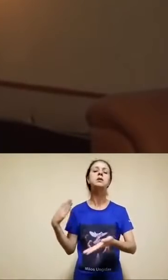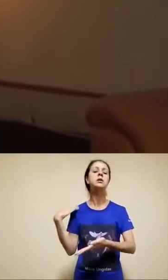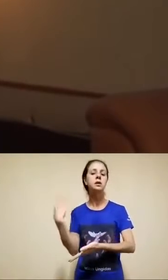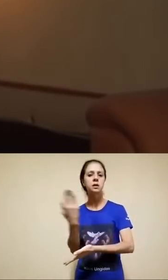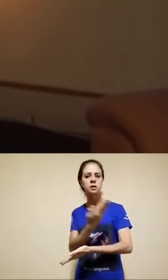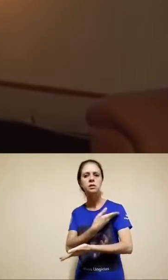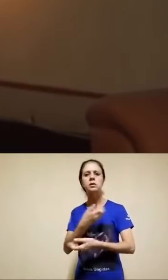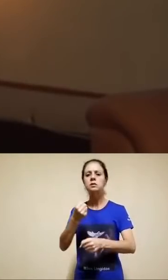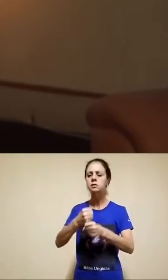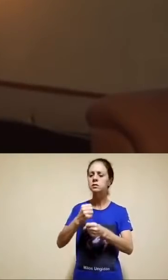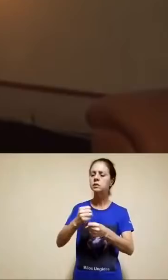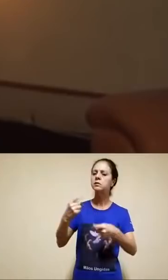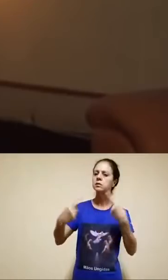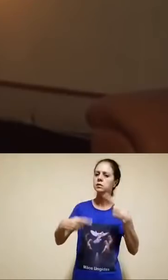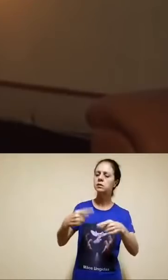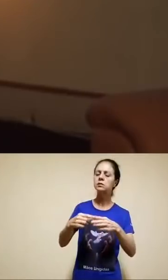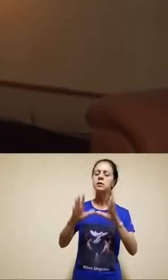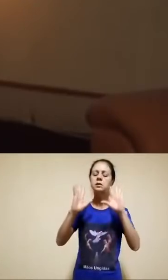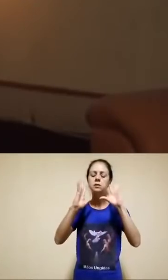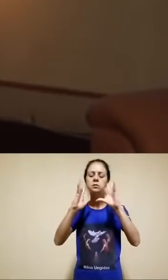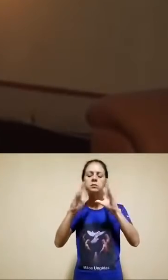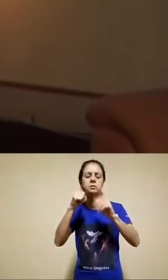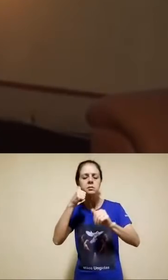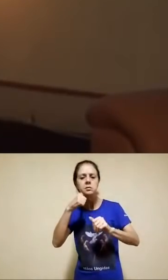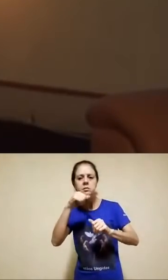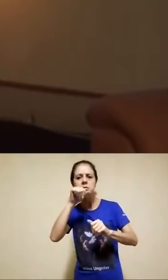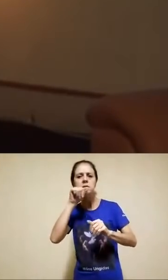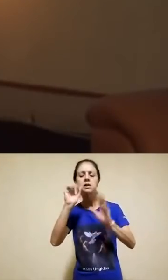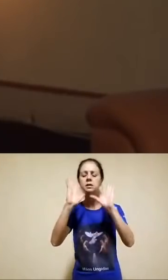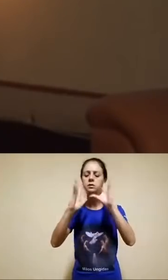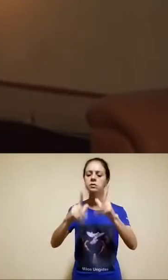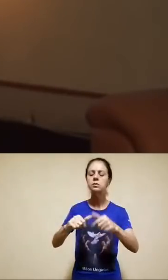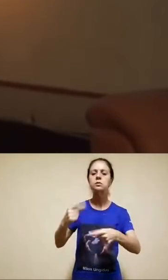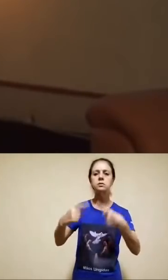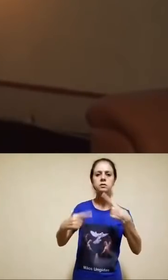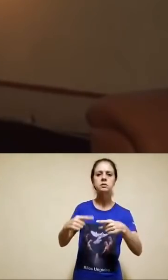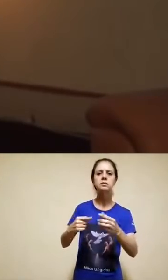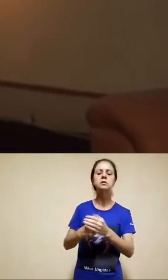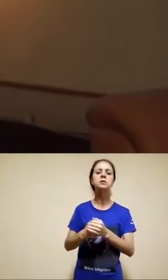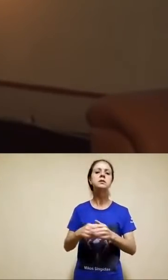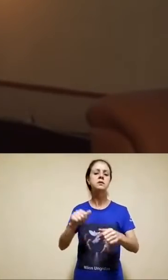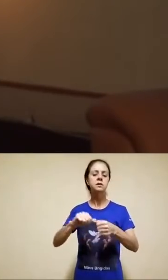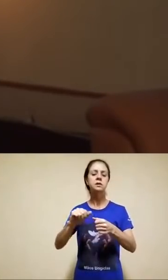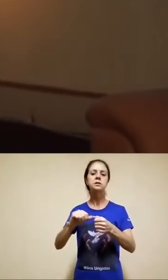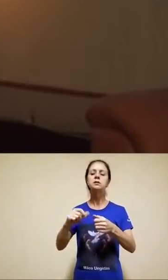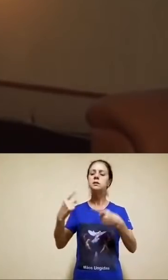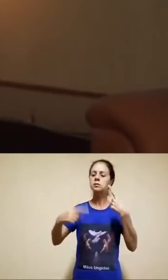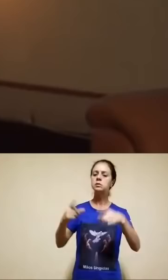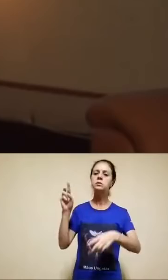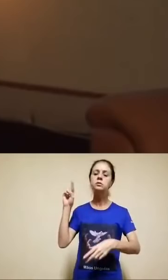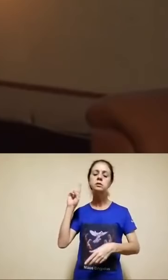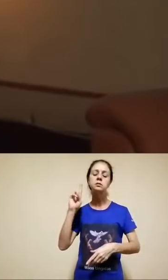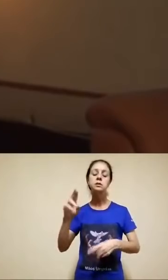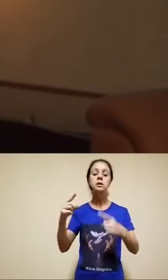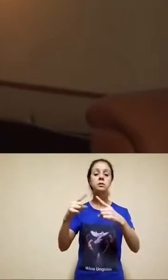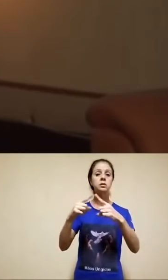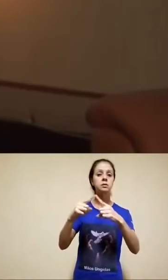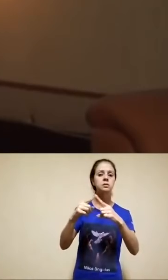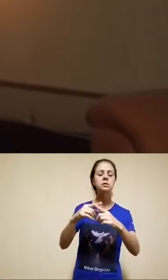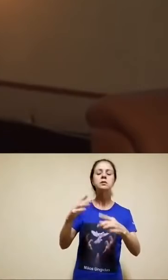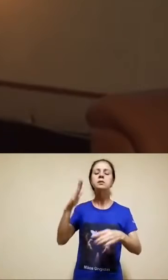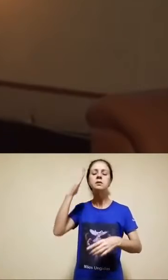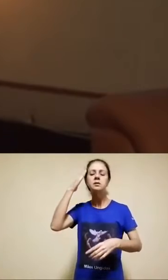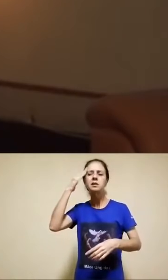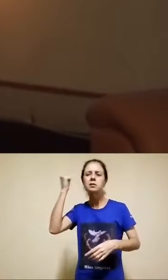acha que a reforma política é a mãe das reformas, porque é o que faz com que os políticos e os nossos representantes, de uma forma geral, possam estar mais conectados com